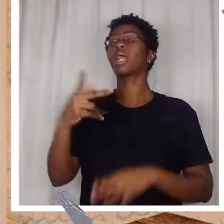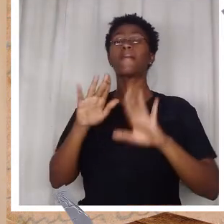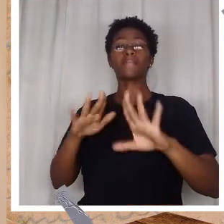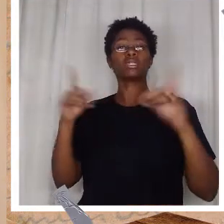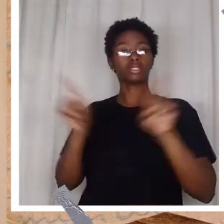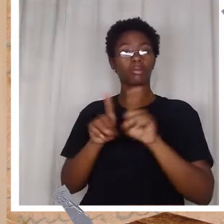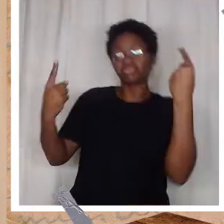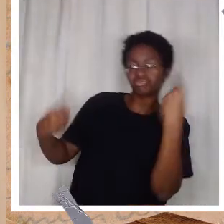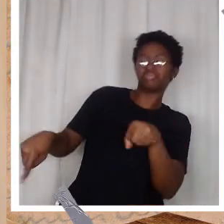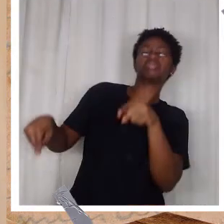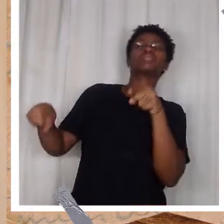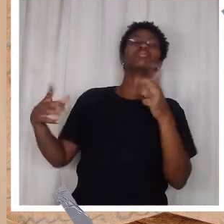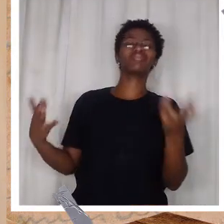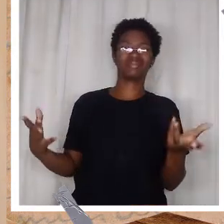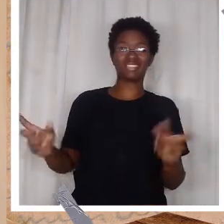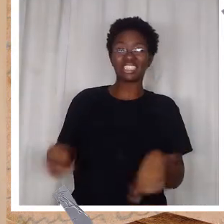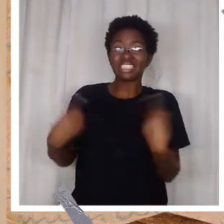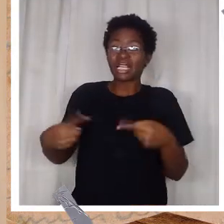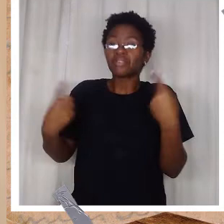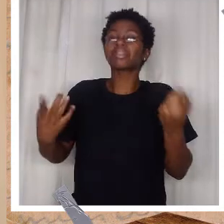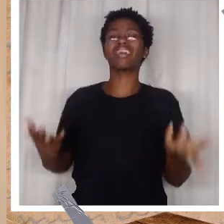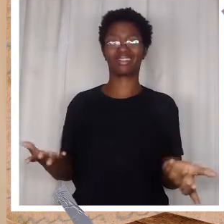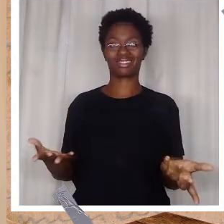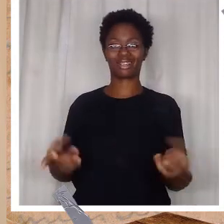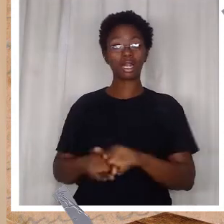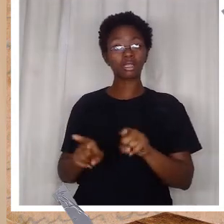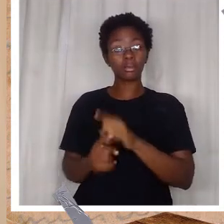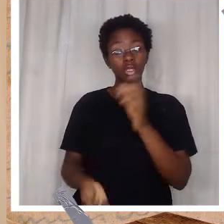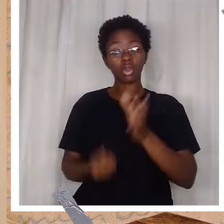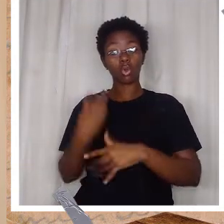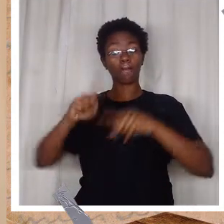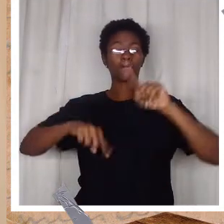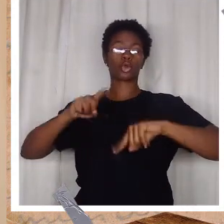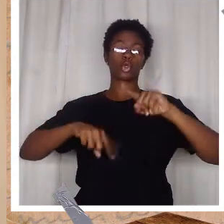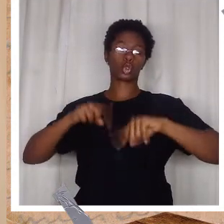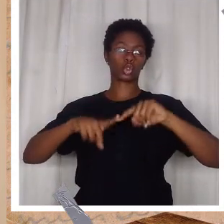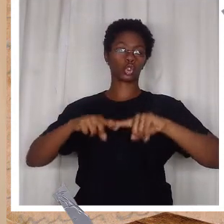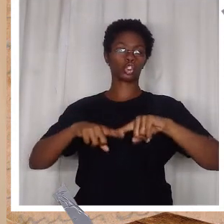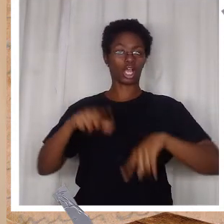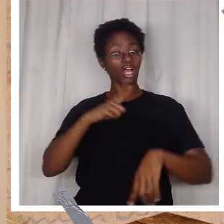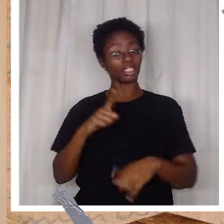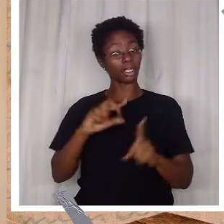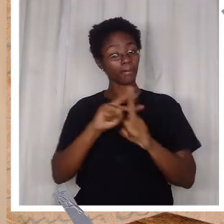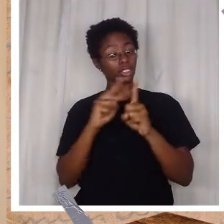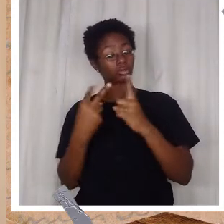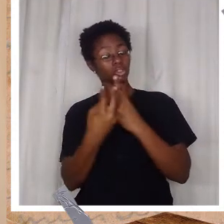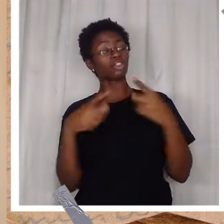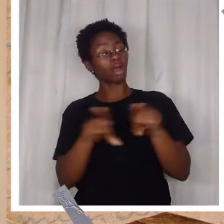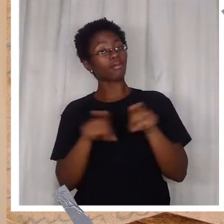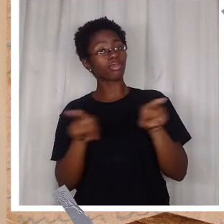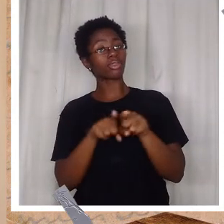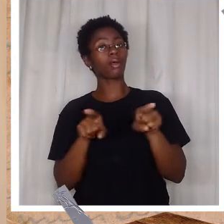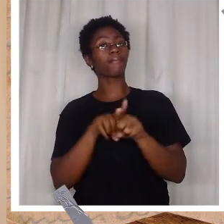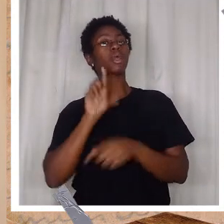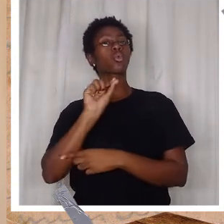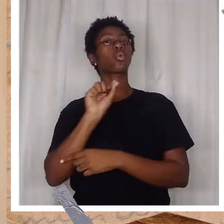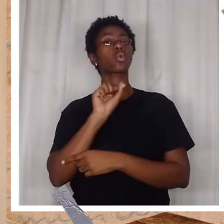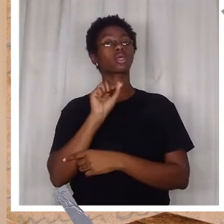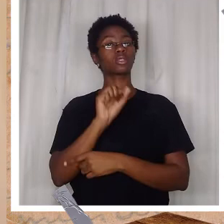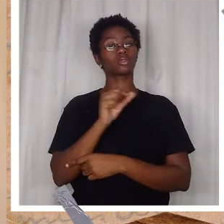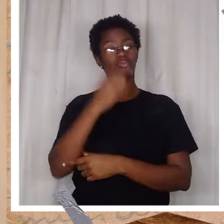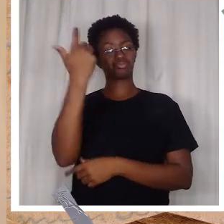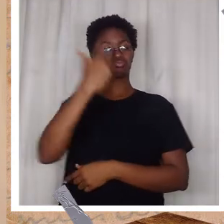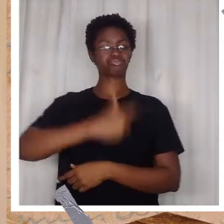confrontar. E, principalmente, ela criou um produto. Ela tinha essa perspectiva também de ser uma